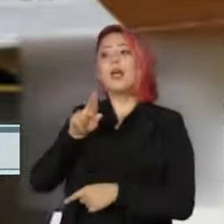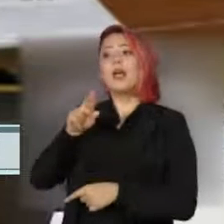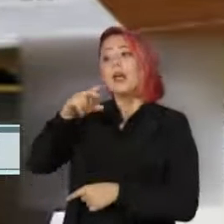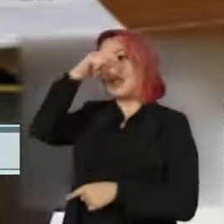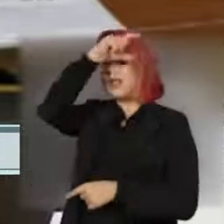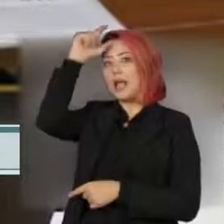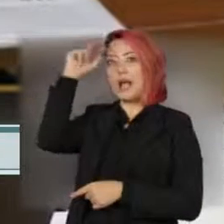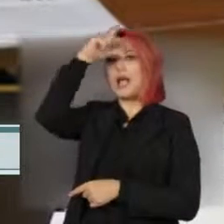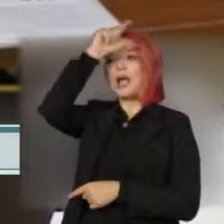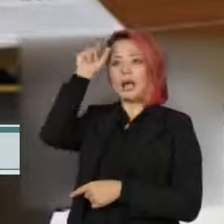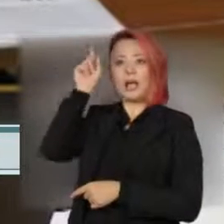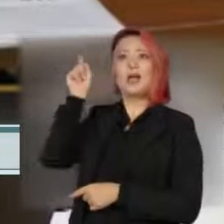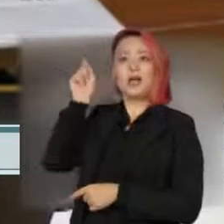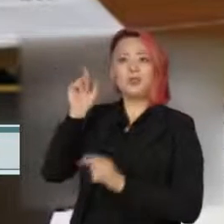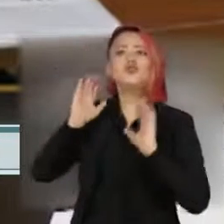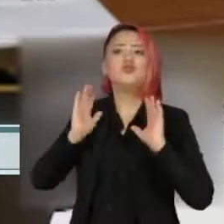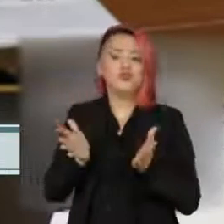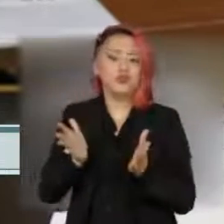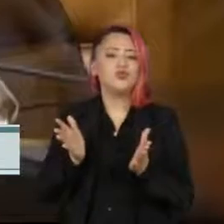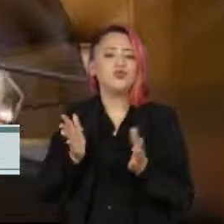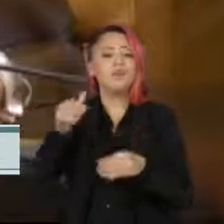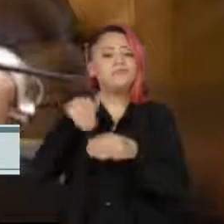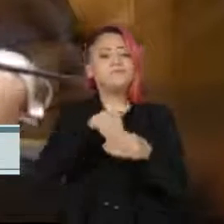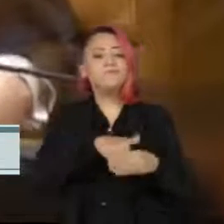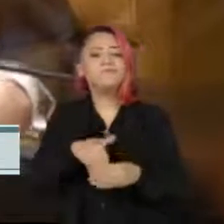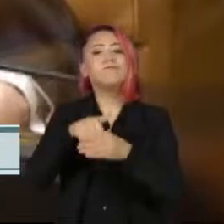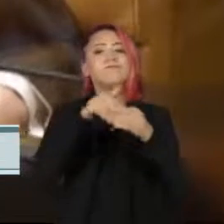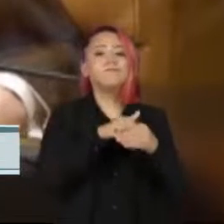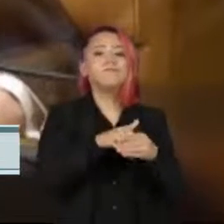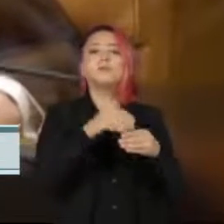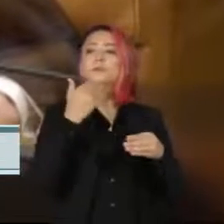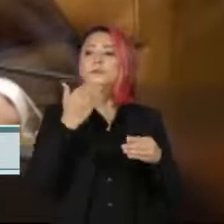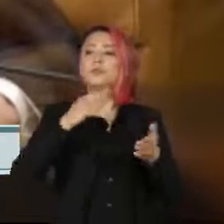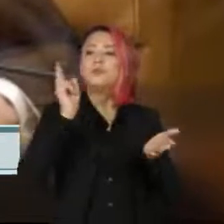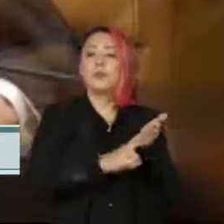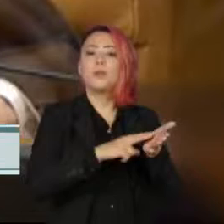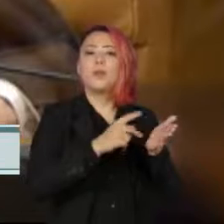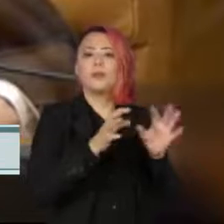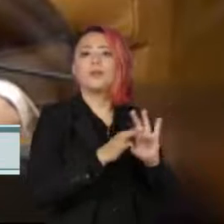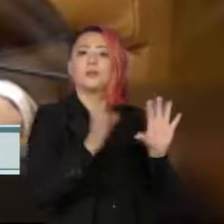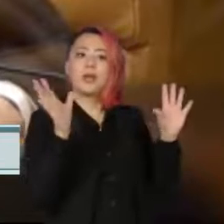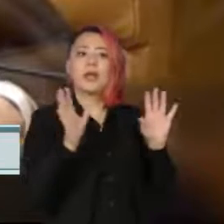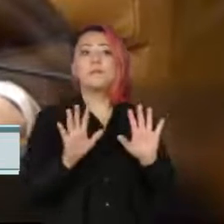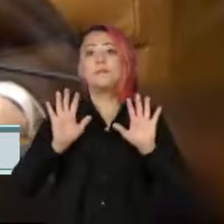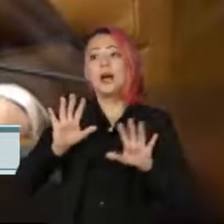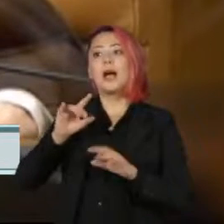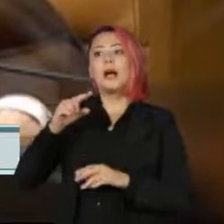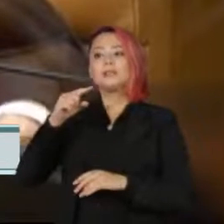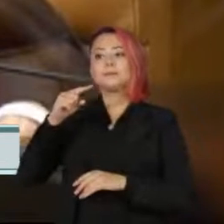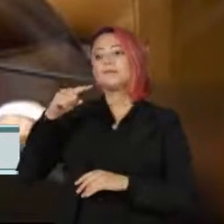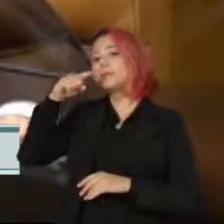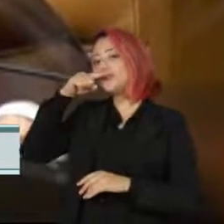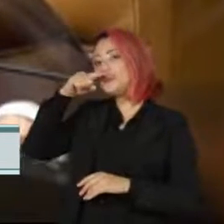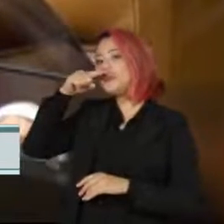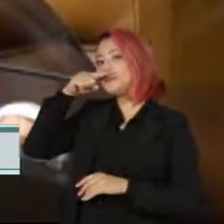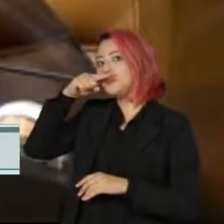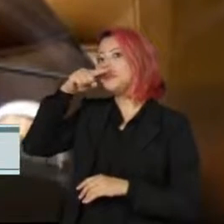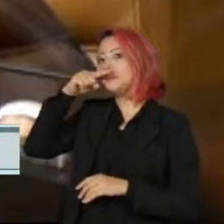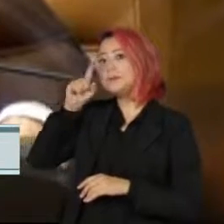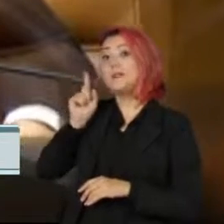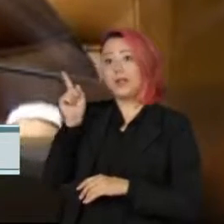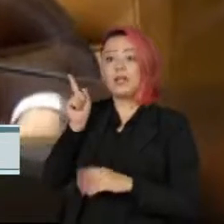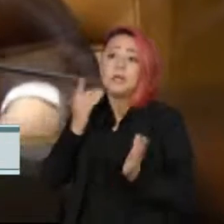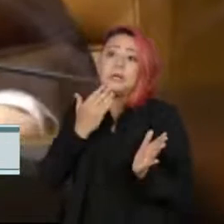havia votado pela concessão do Abas Corpus o relator do processo Edson faim Por enquanto foi o único que